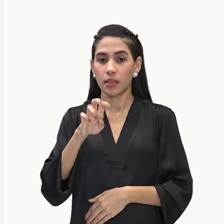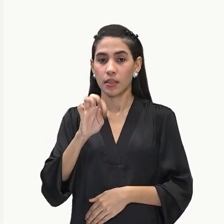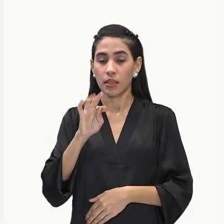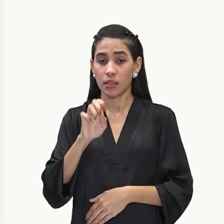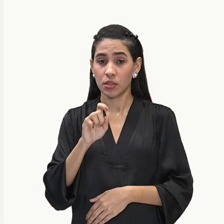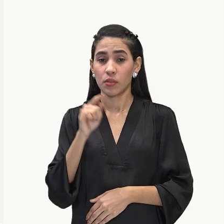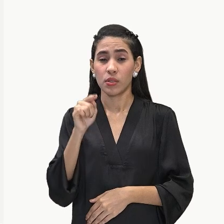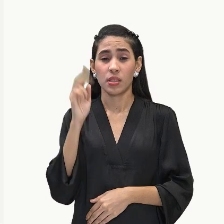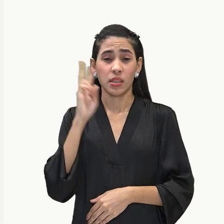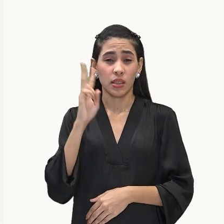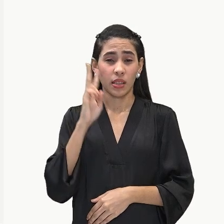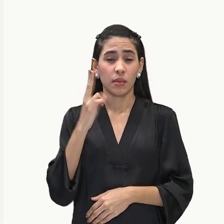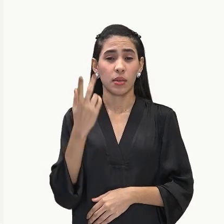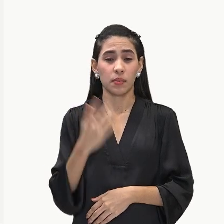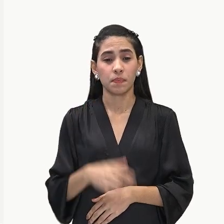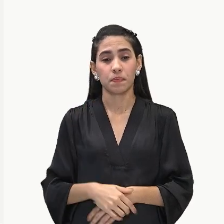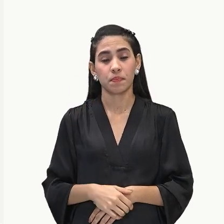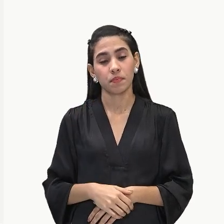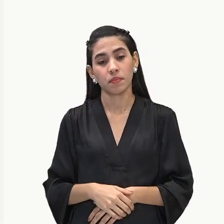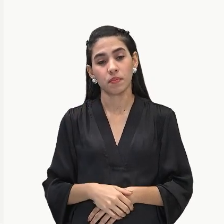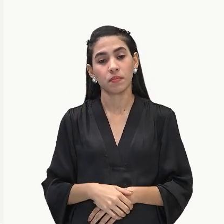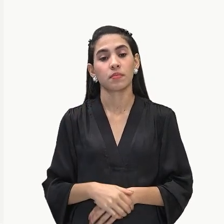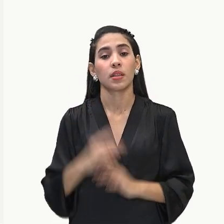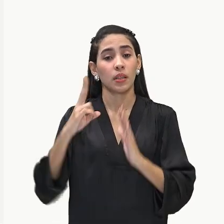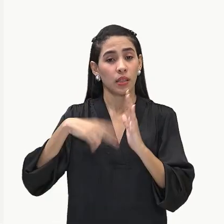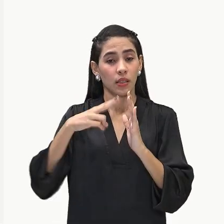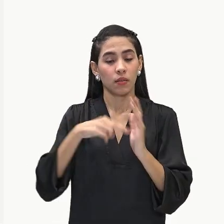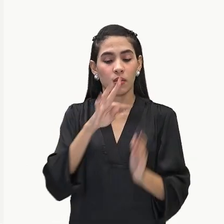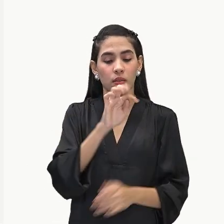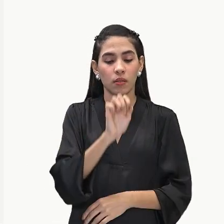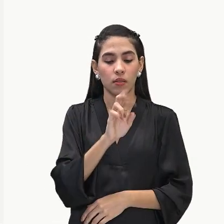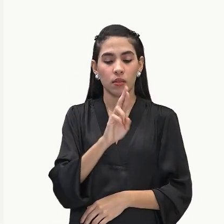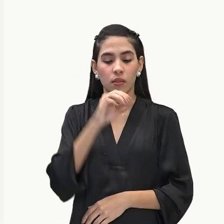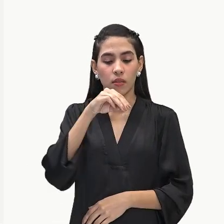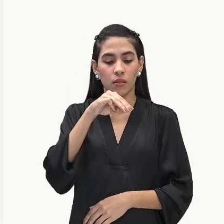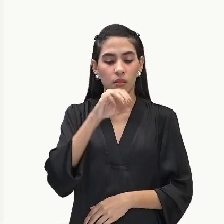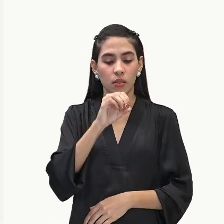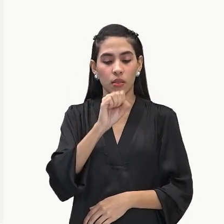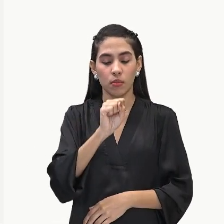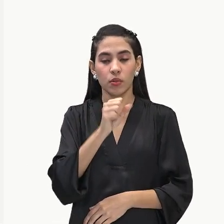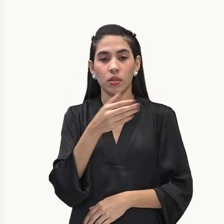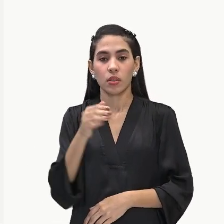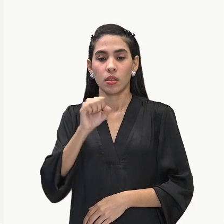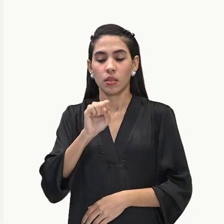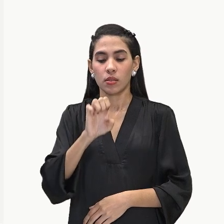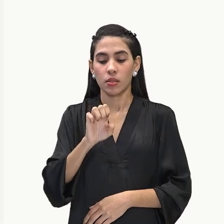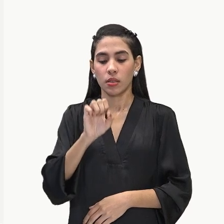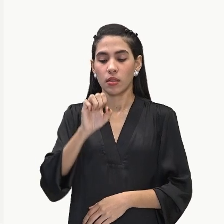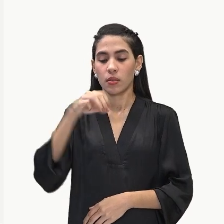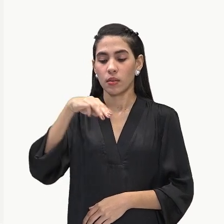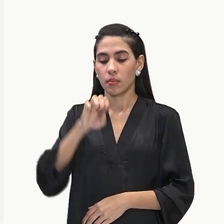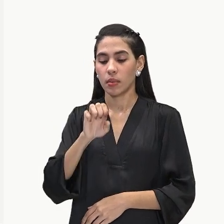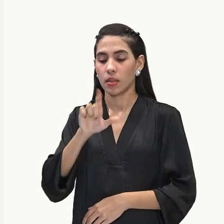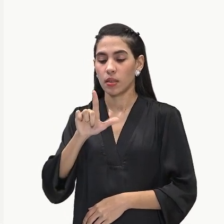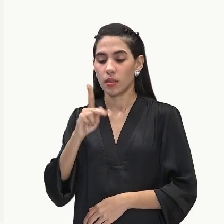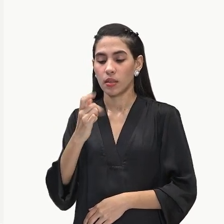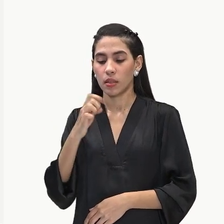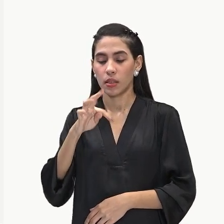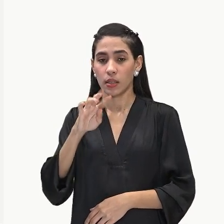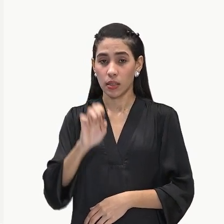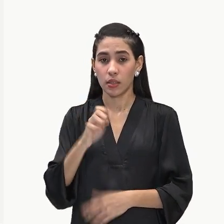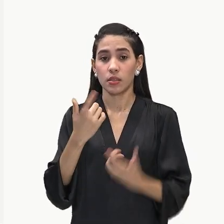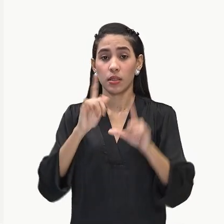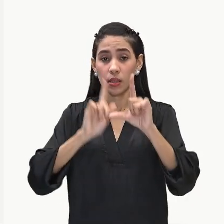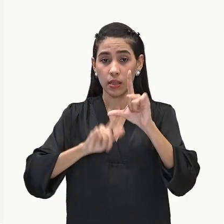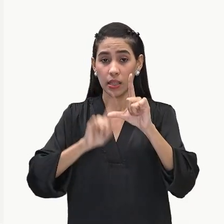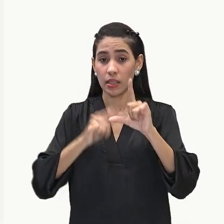ter lido, não é? Aí em livros sobre termos semelhantes, que são o quê? São termos ali que vão possuir a mesma parte